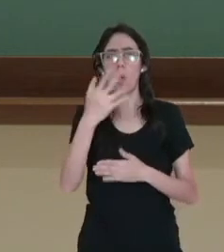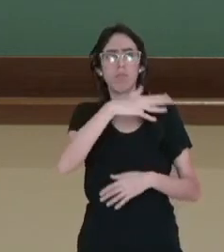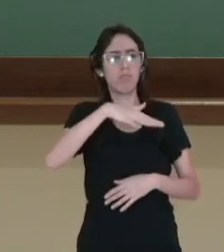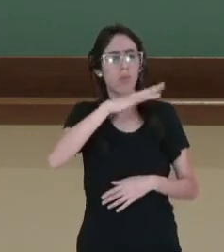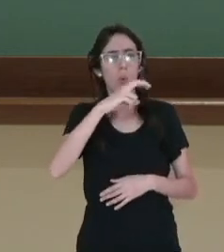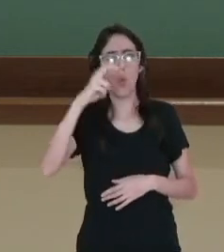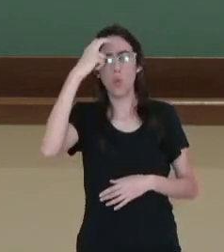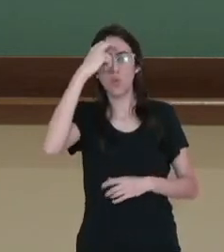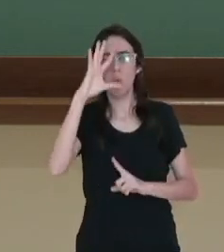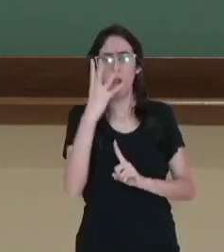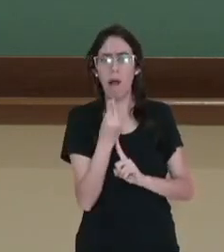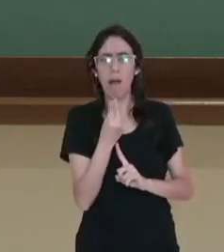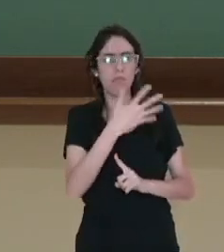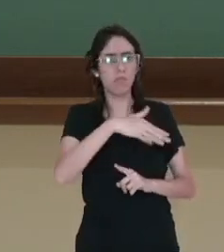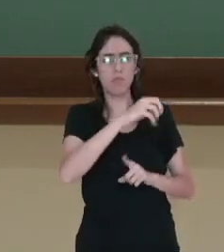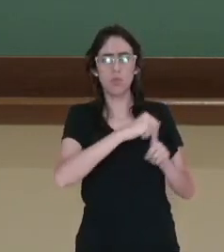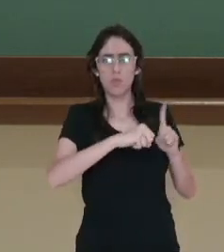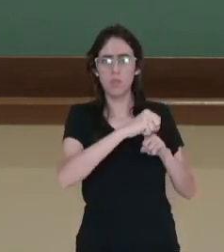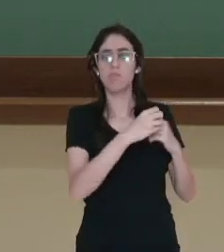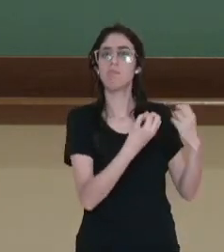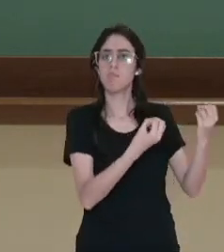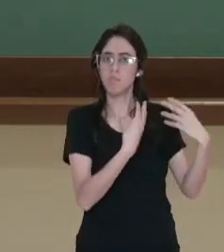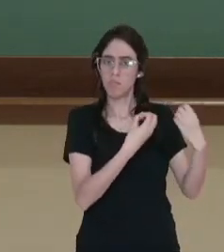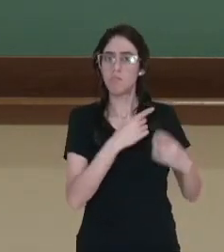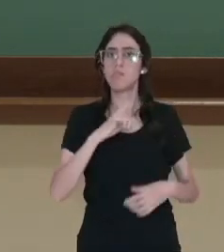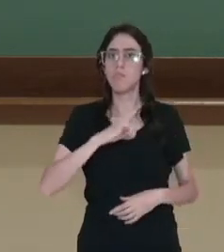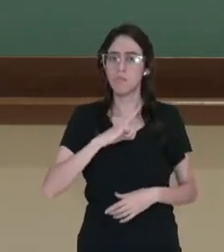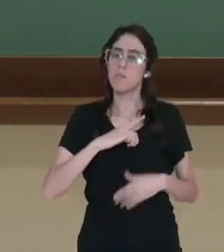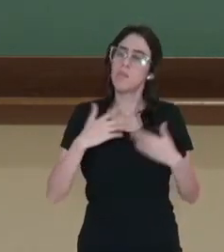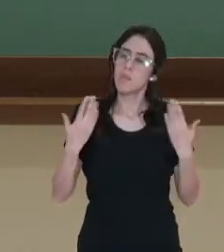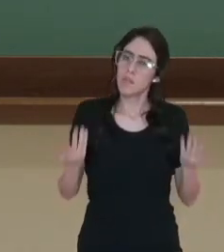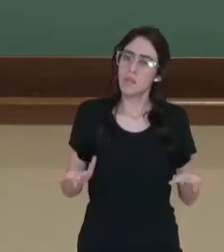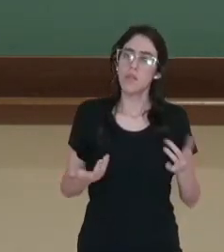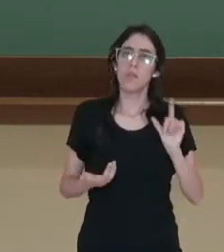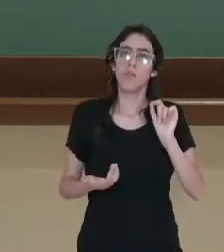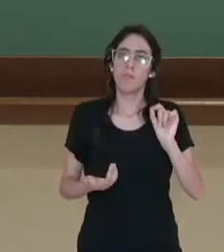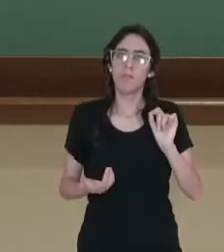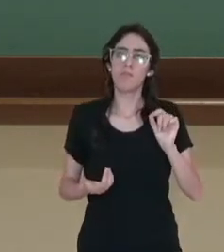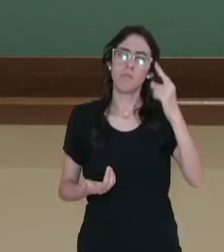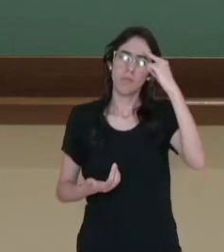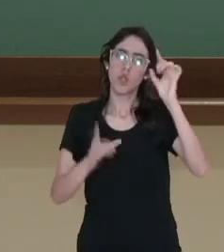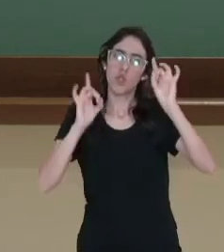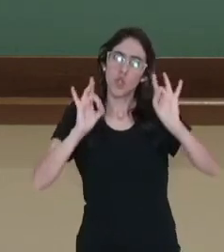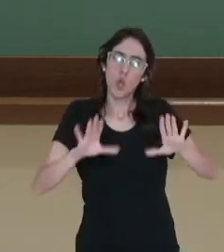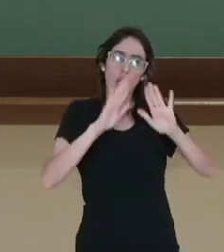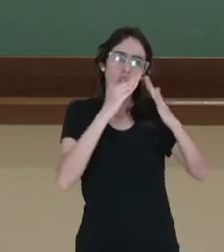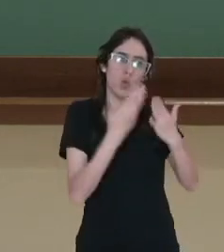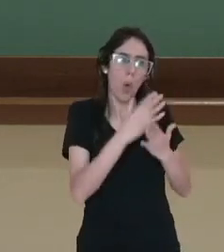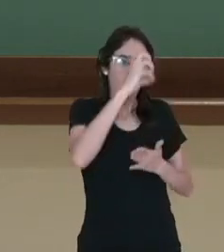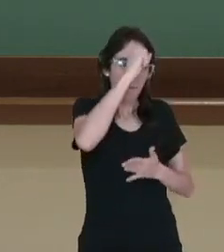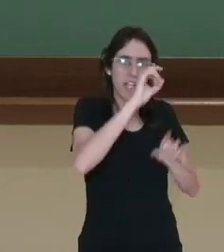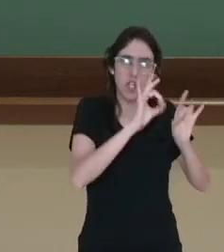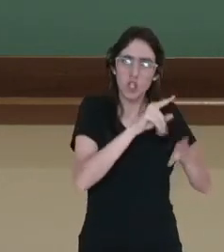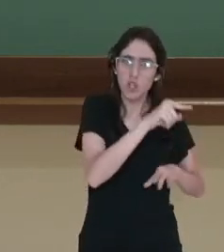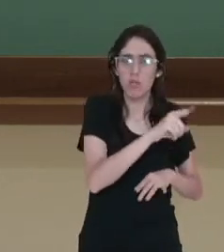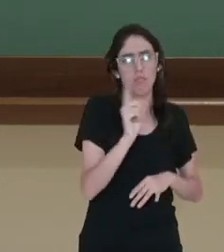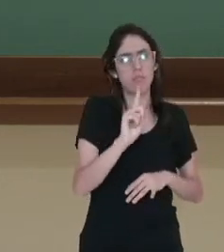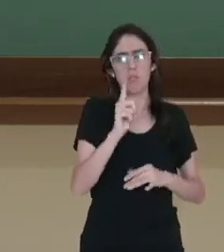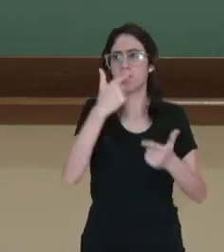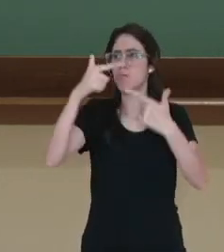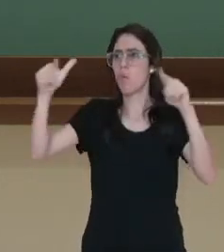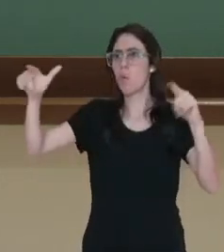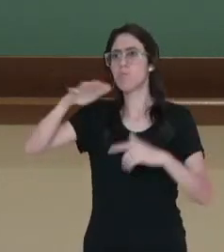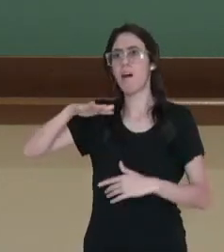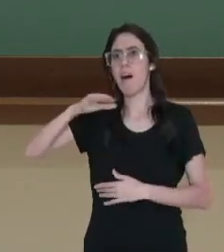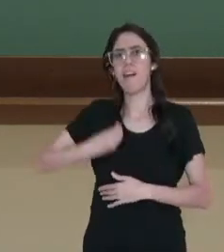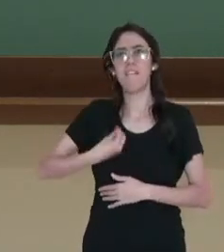culturais, artísticas da sociedade. Portanto, tira um pouco a ideia de que apenas na escola, mas em todos os momentos da sua vida, a educação